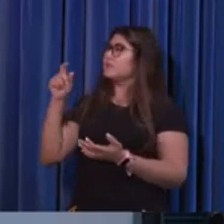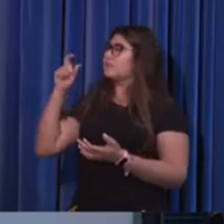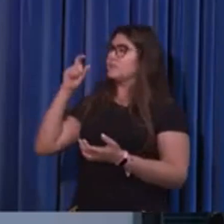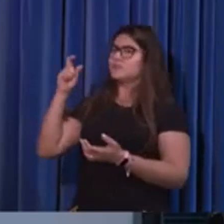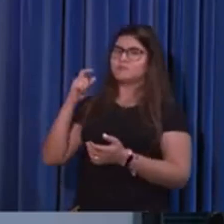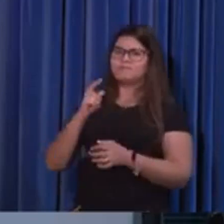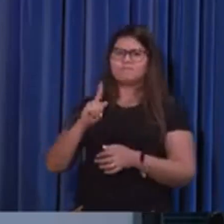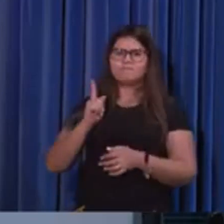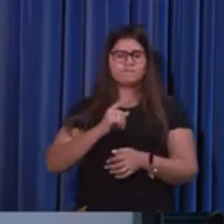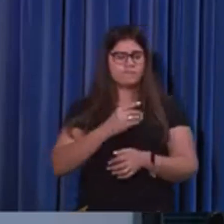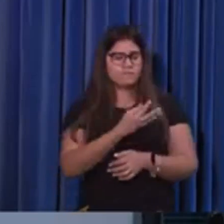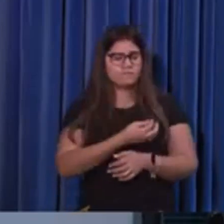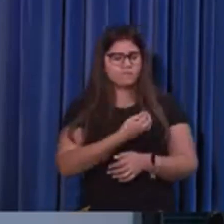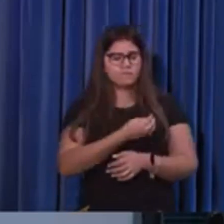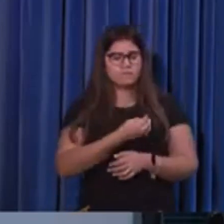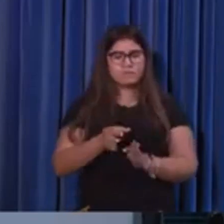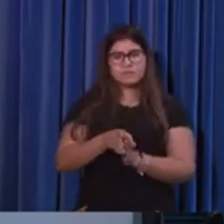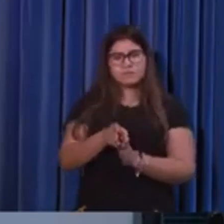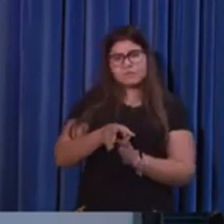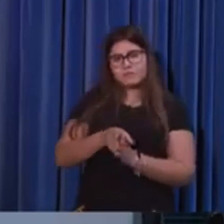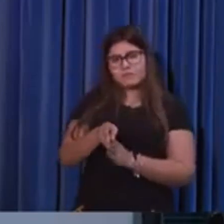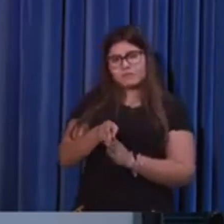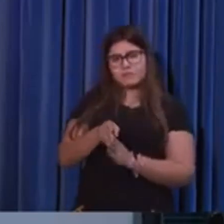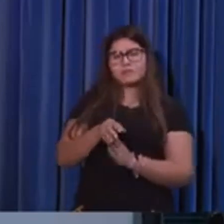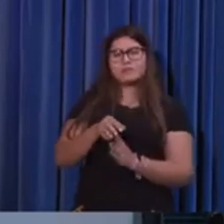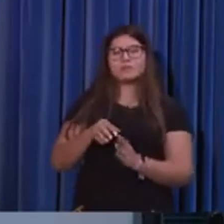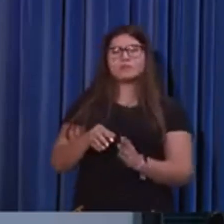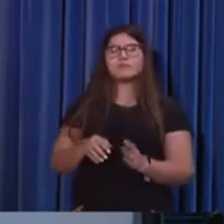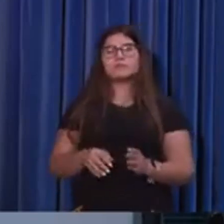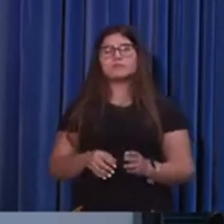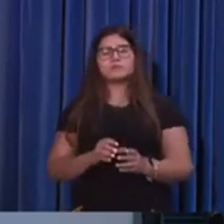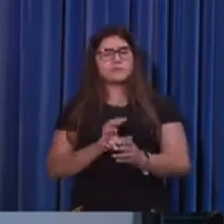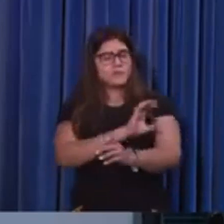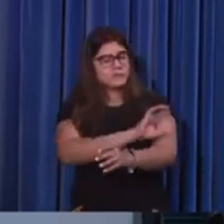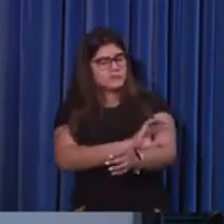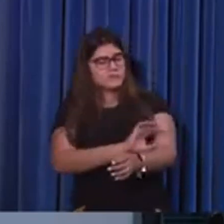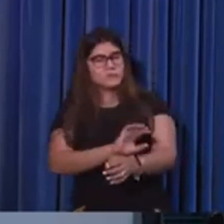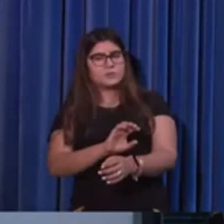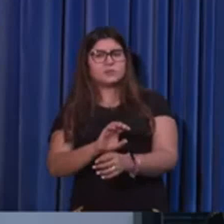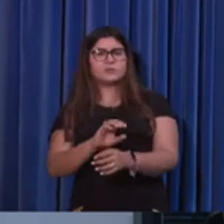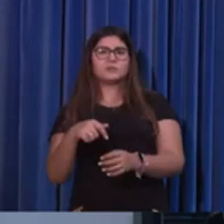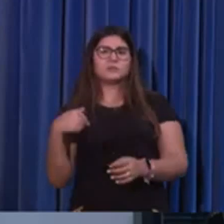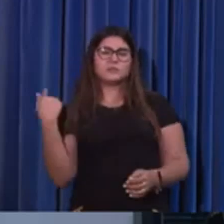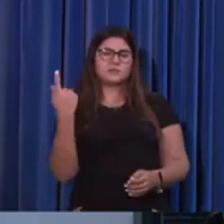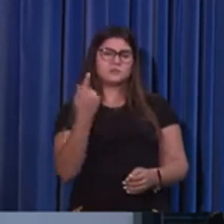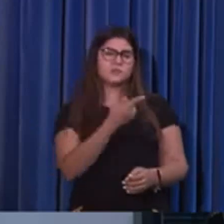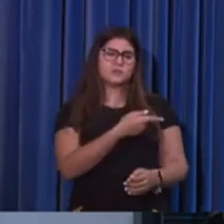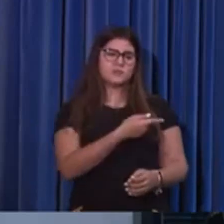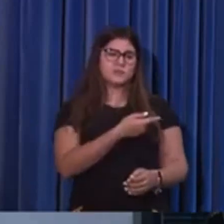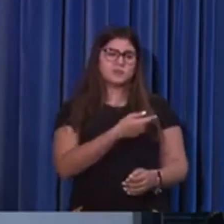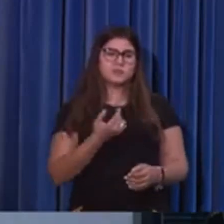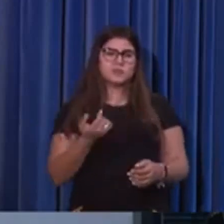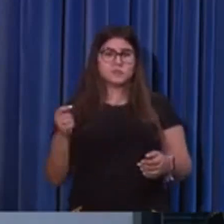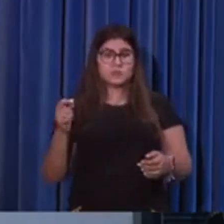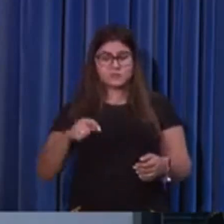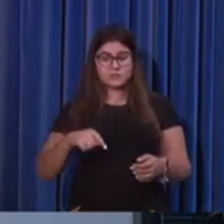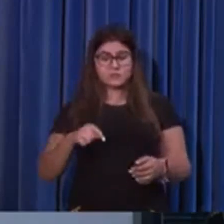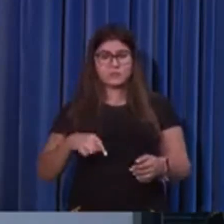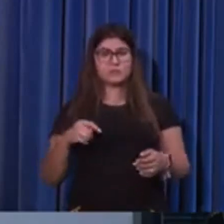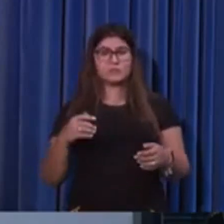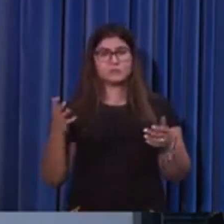segundo os conceitos e manias e costumes da nossa realidade chamada de